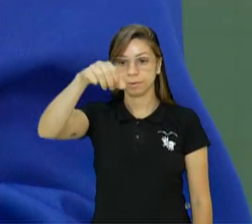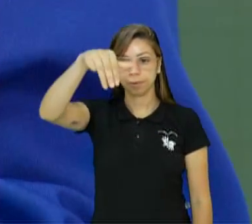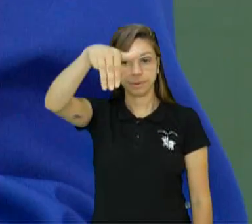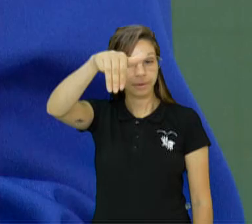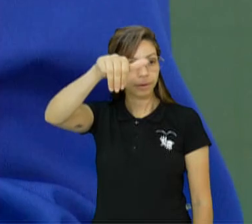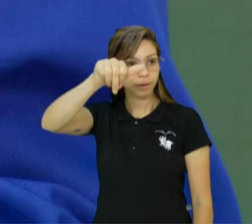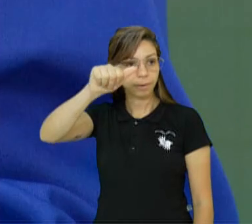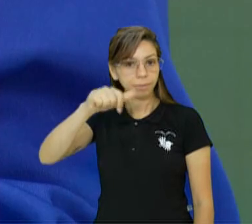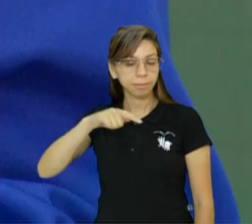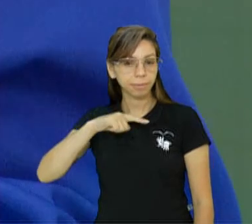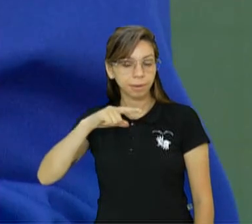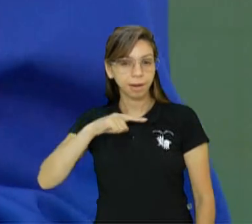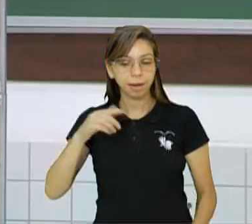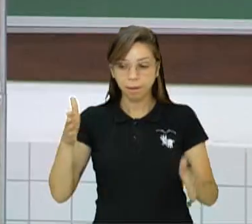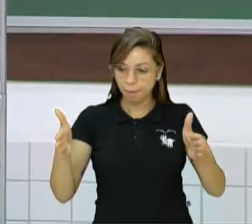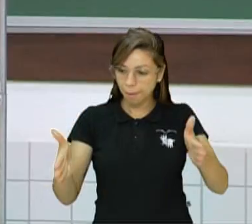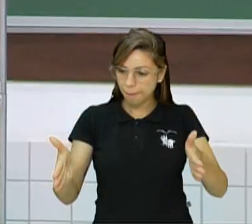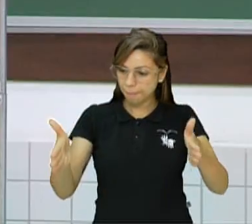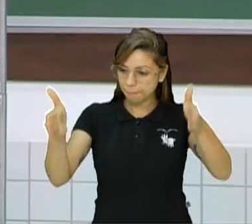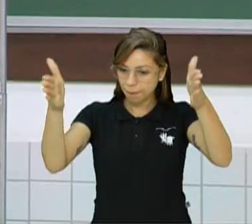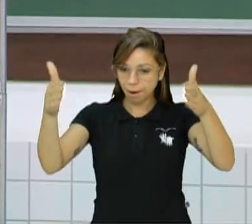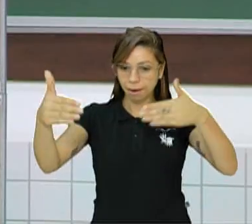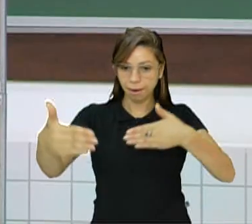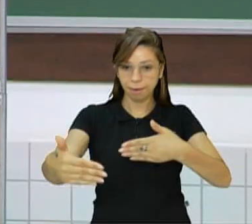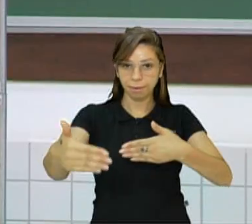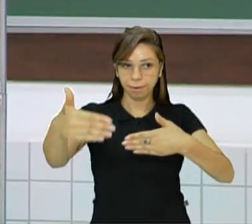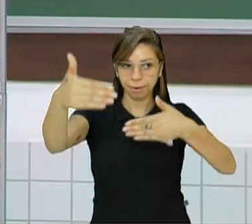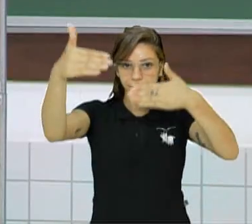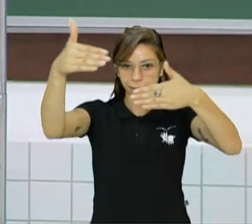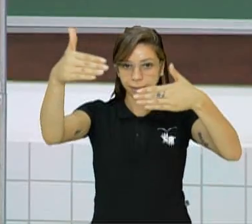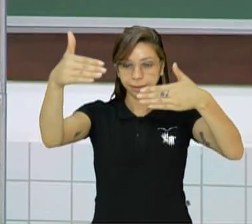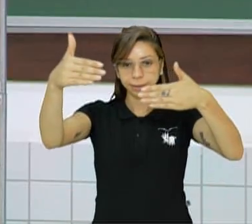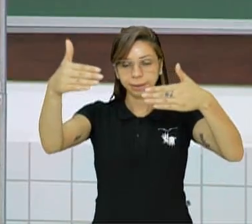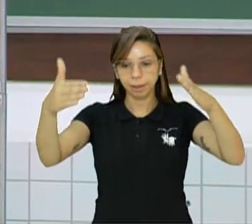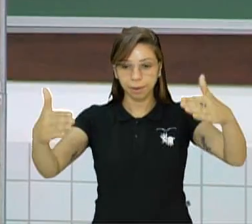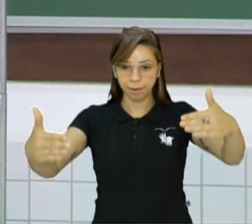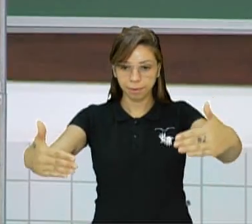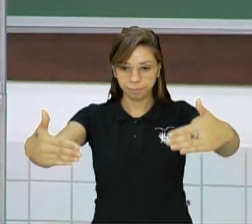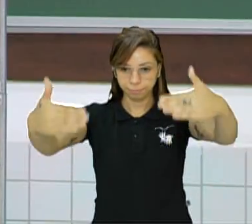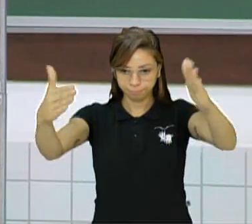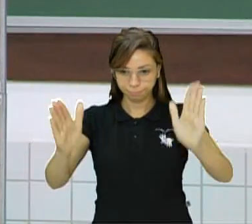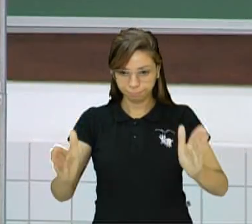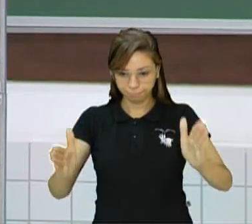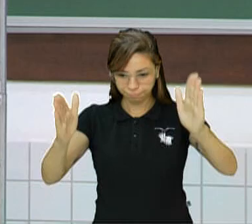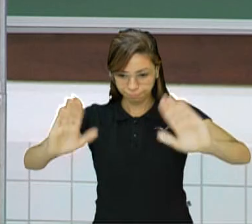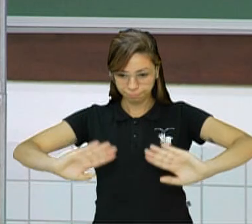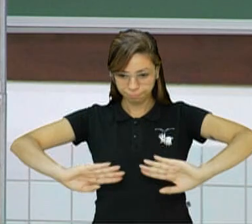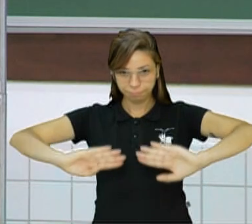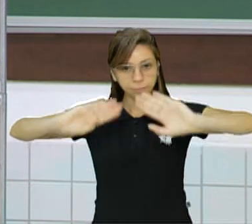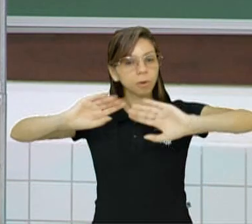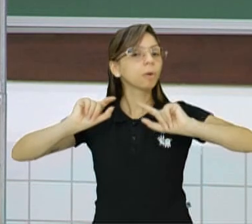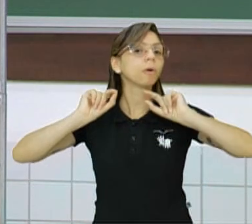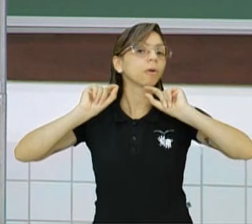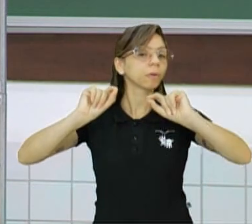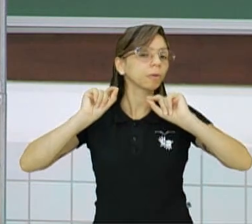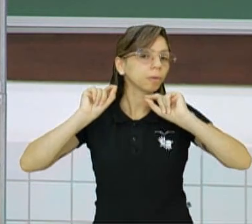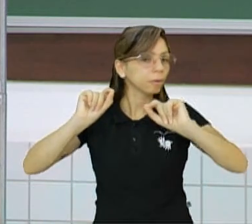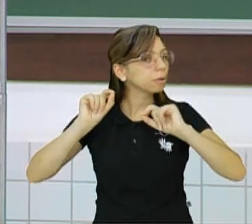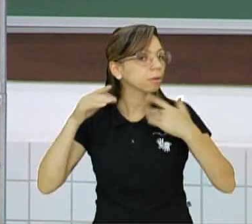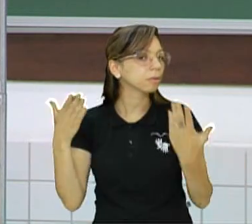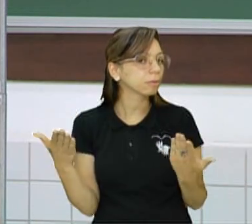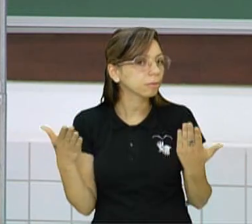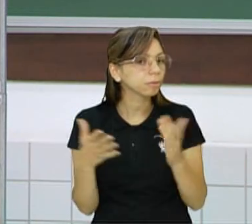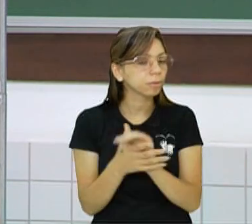tem faces laterais, todo ao redor dele, as faces, e o que faz ele ser